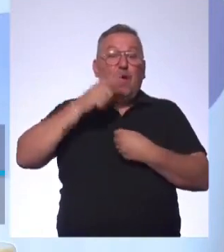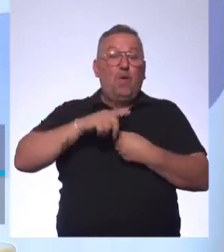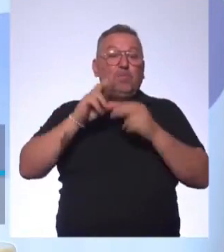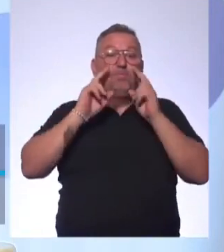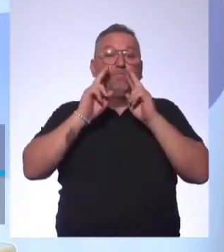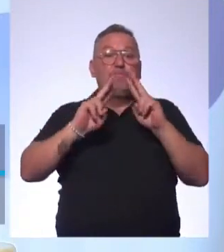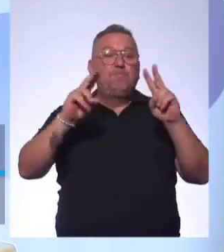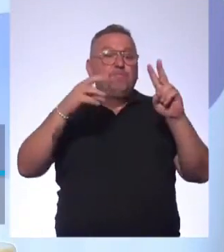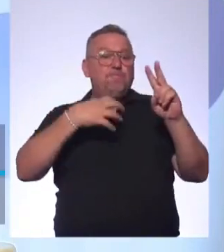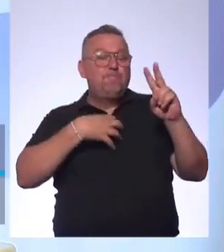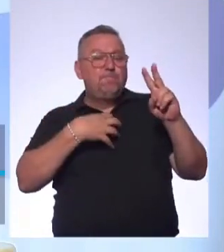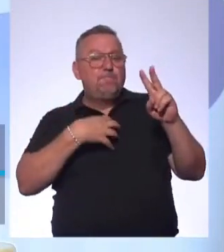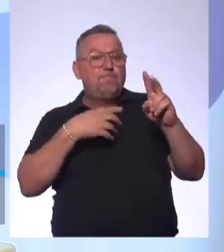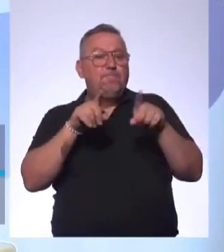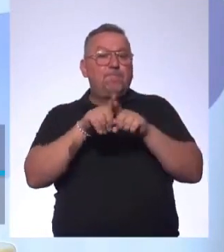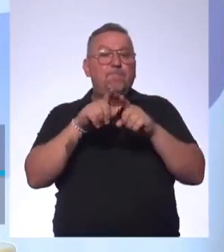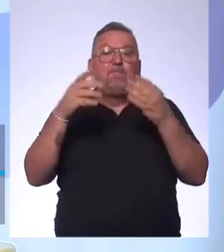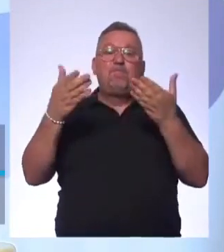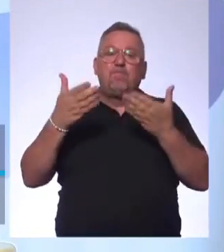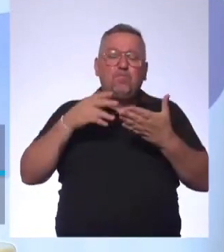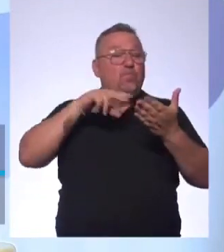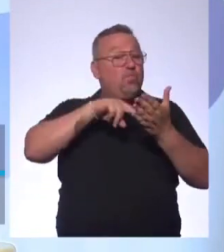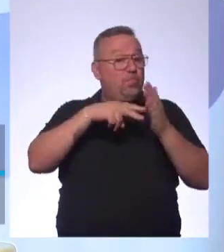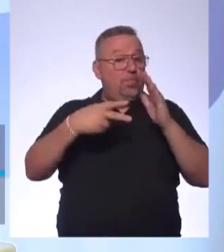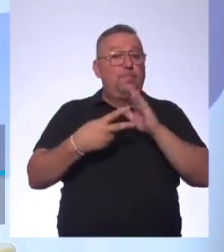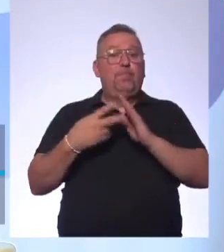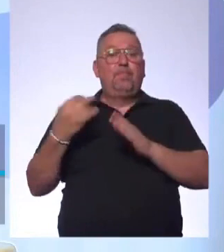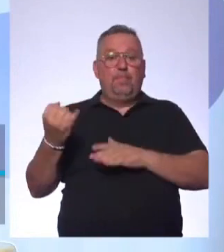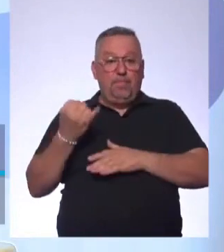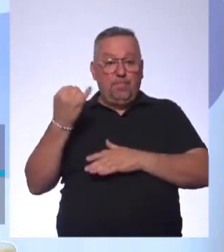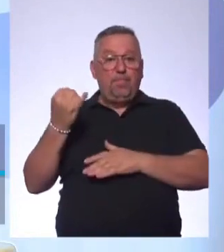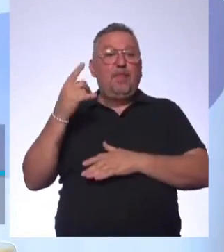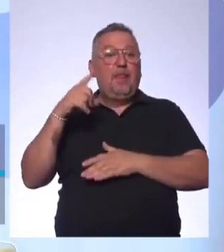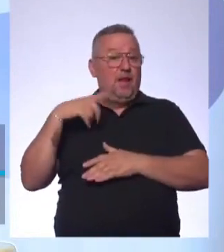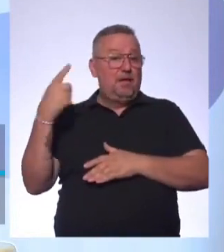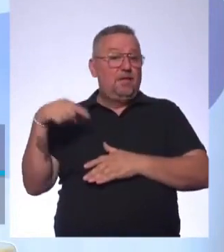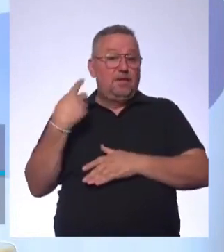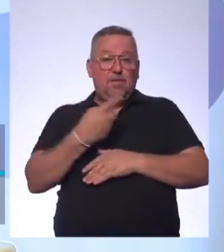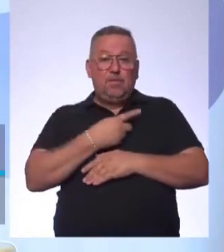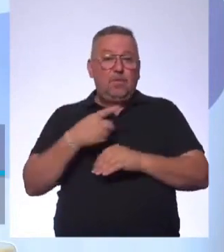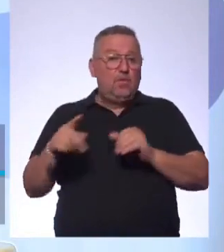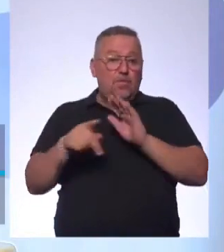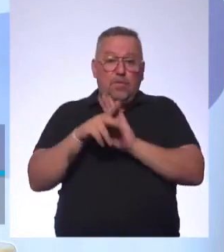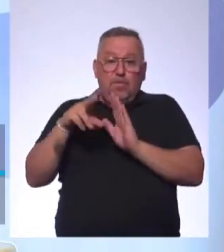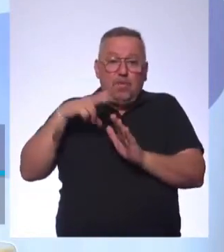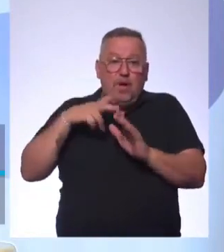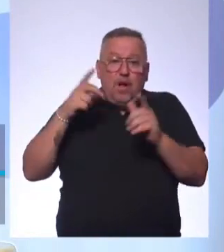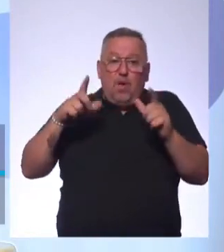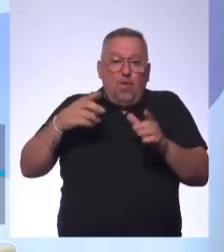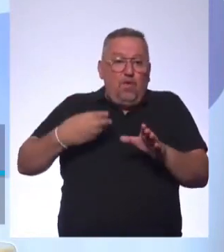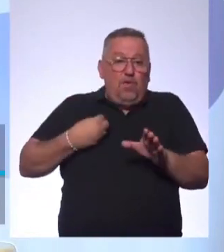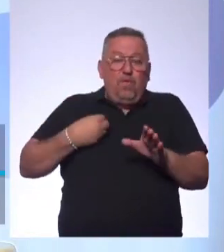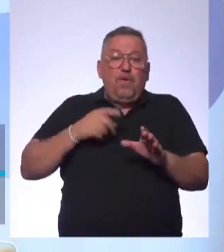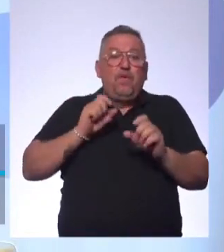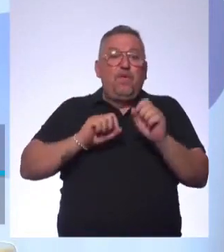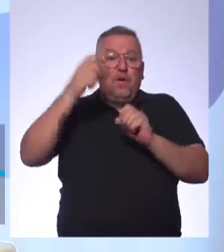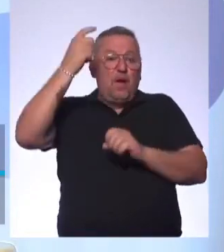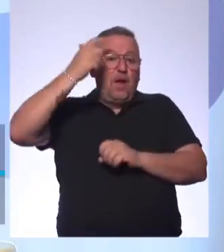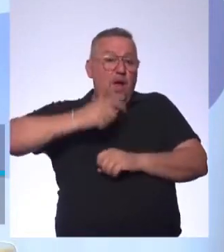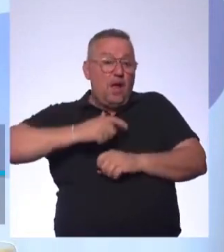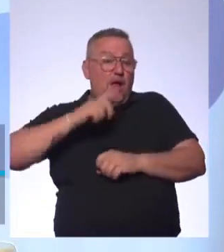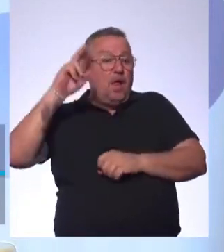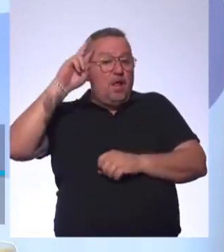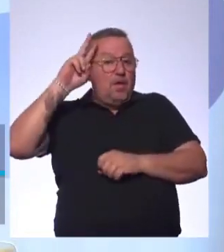de vista, para trazer ali certos significados que são nossos, que são particulares de onde a gente vive, de quem a gente é, da